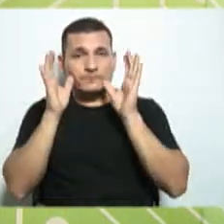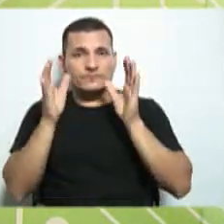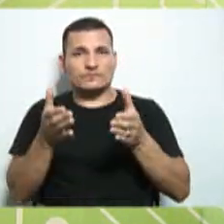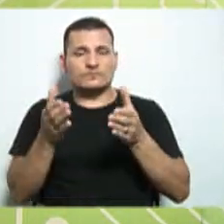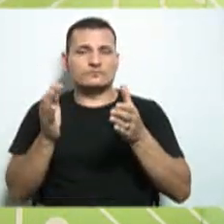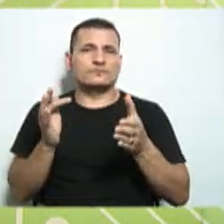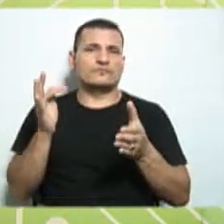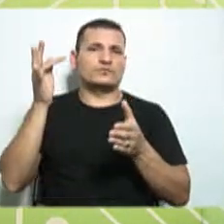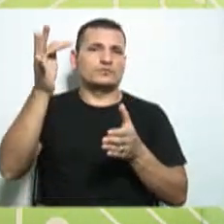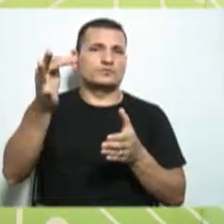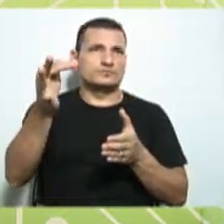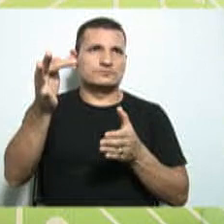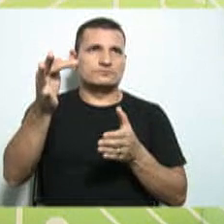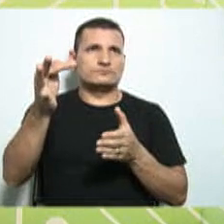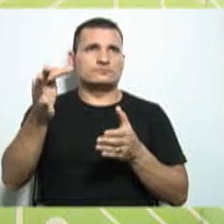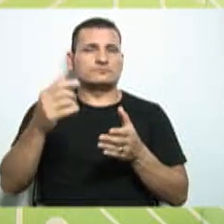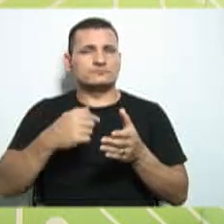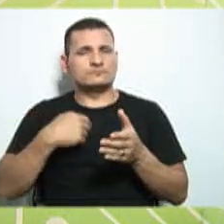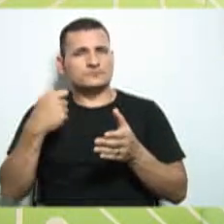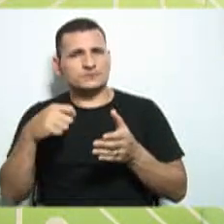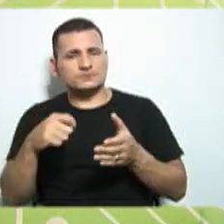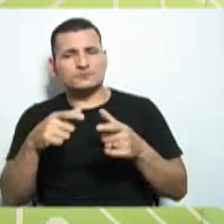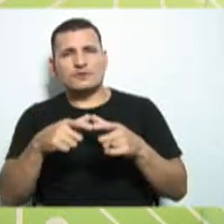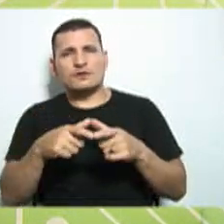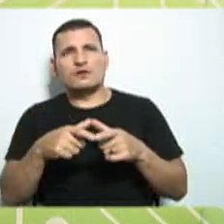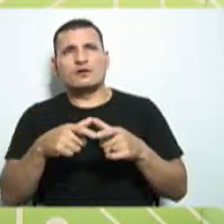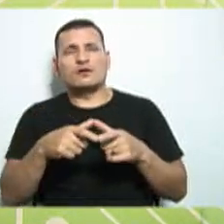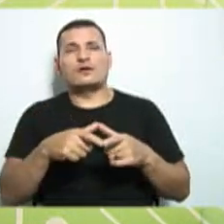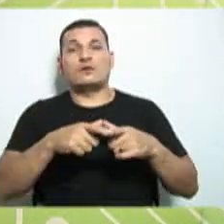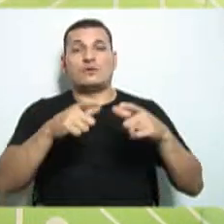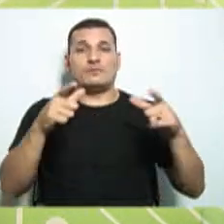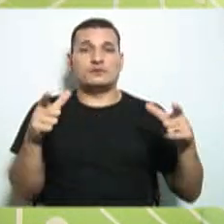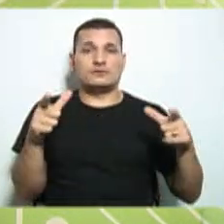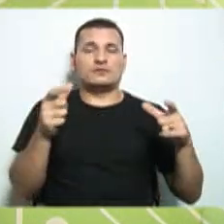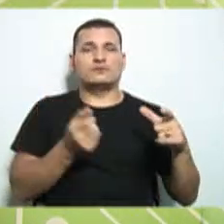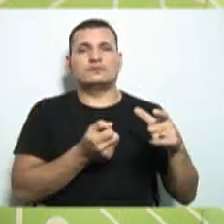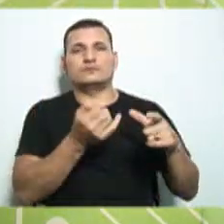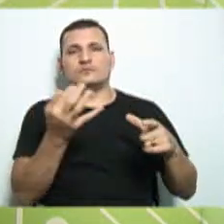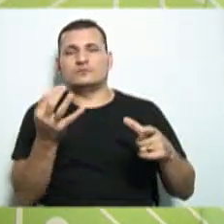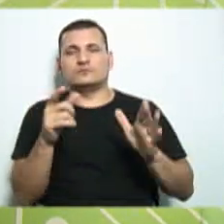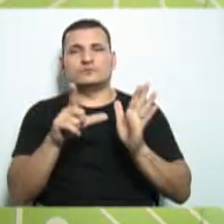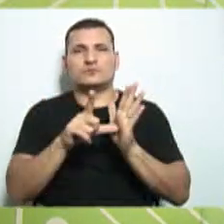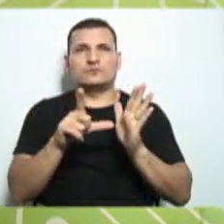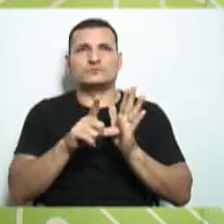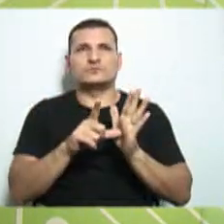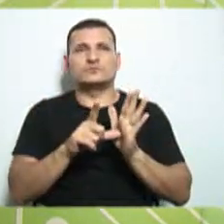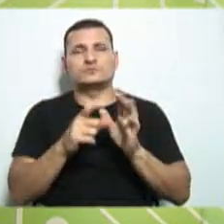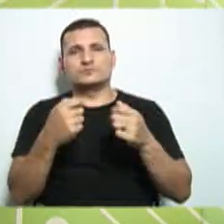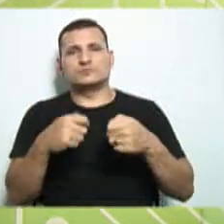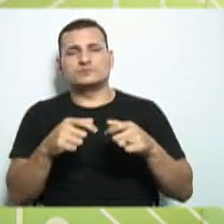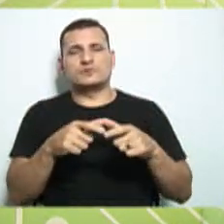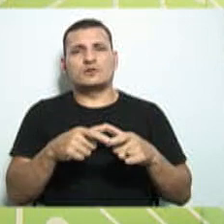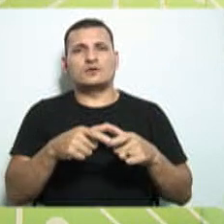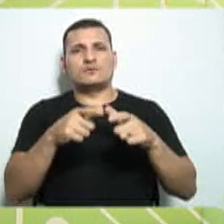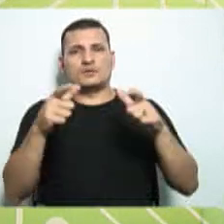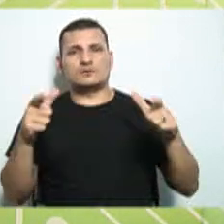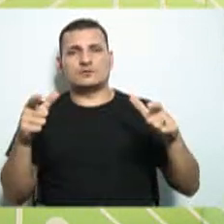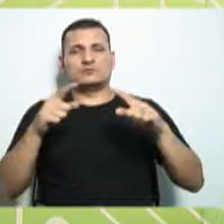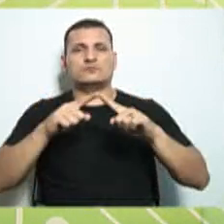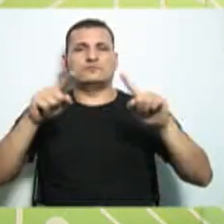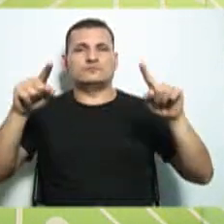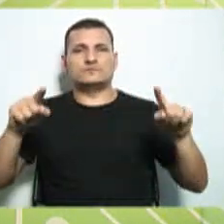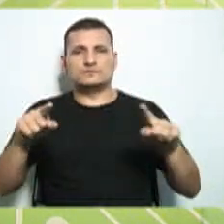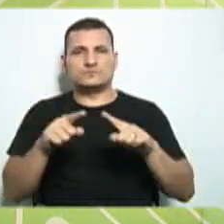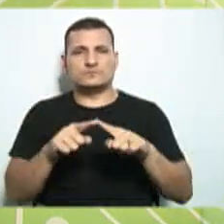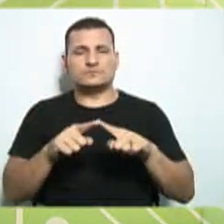futuro. Opa, eu preciso aumentar, né, a quantidade de lojas, eu preciso aumentar a quantidade de funcionários,